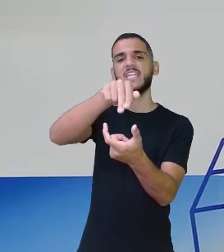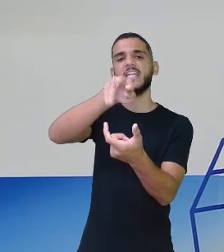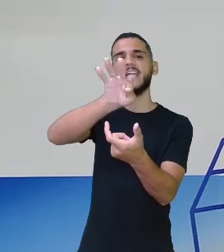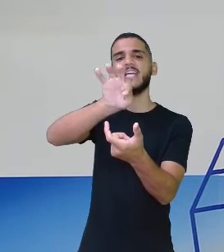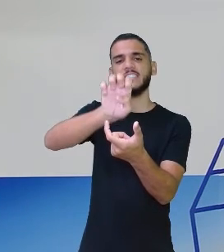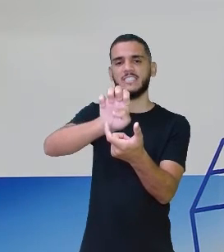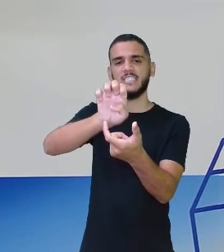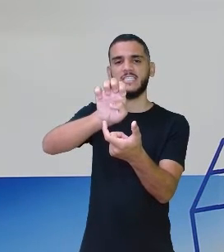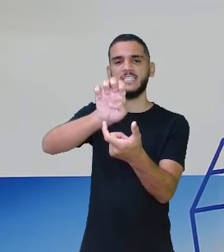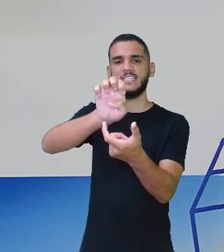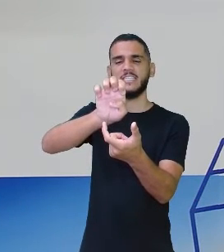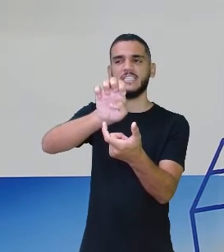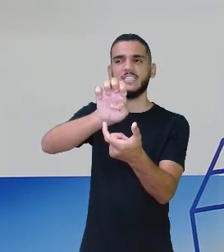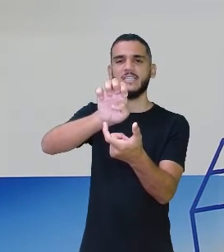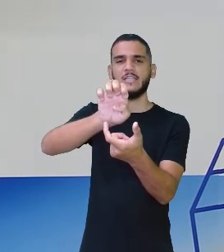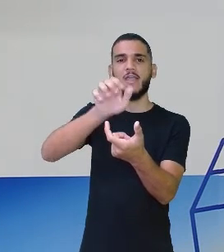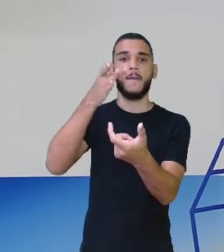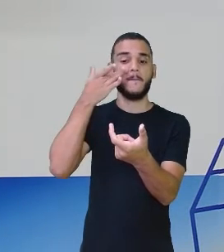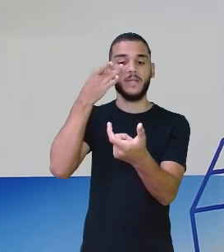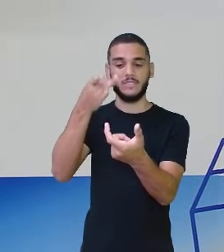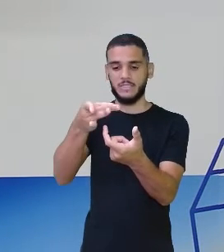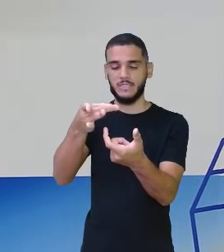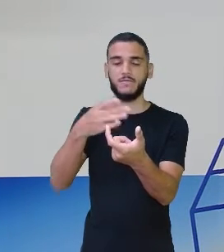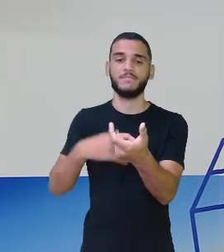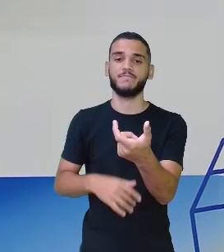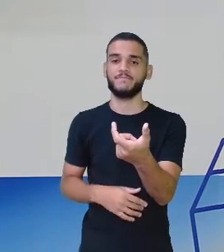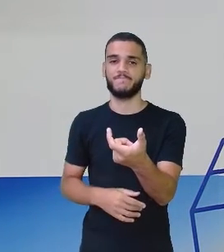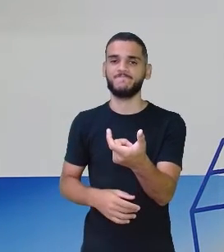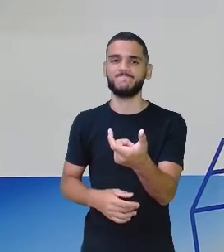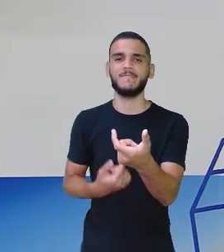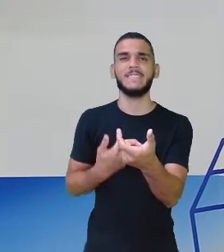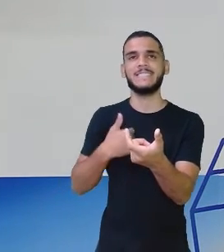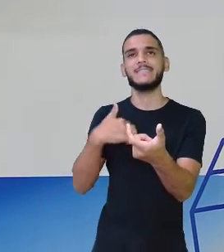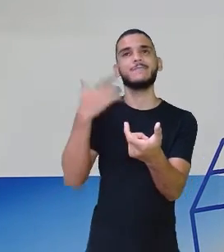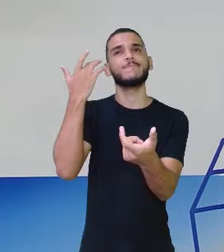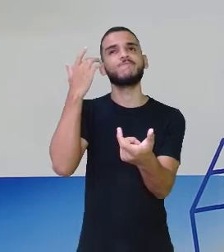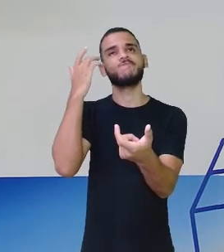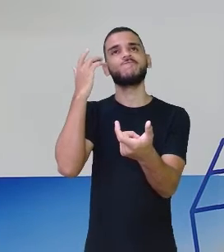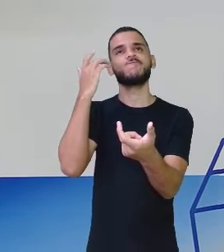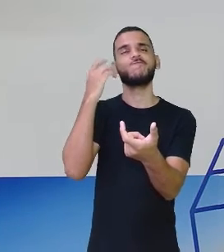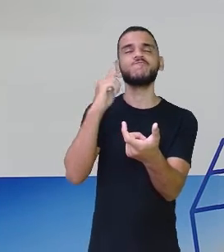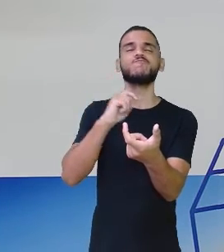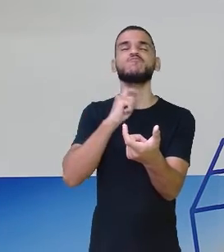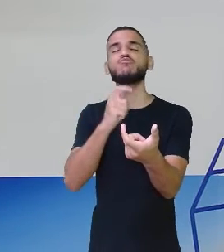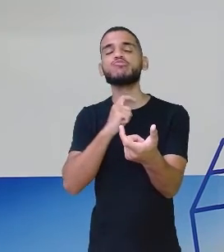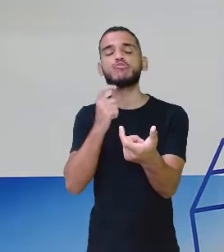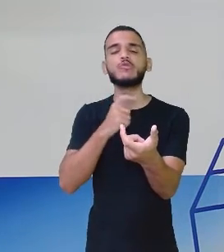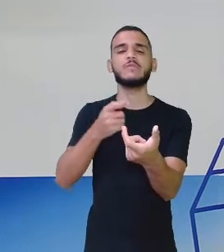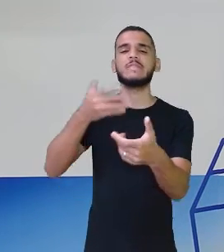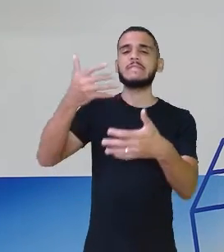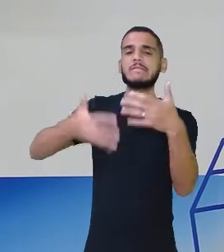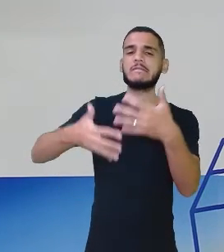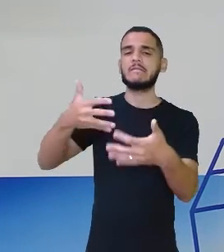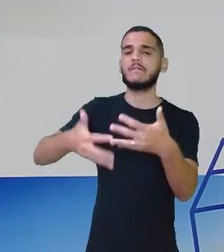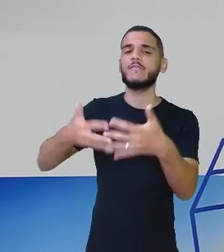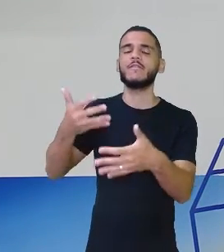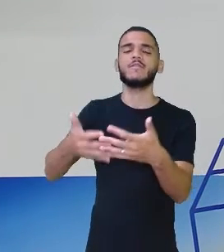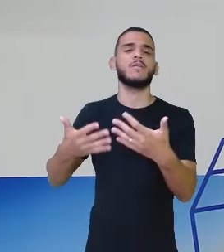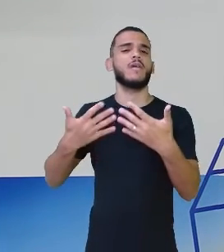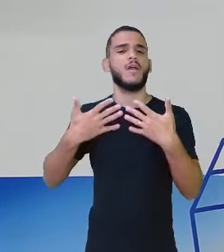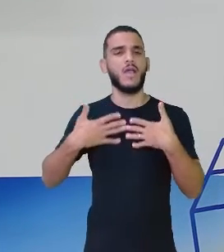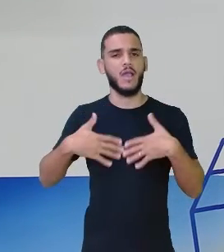Feirante. Preste atenção. Ah, professora, eu fiquei em dúvida. Eu me confundi entre a sílaba. Fique